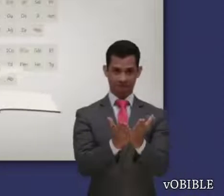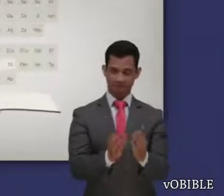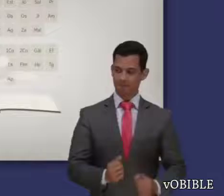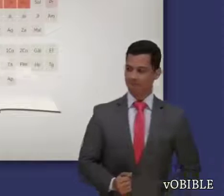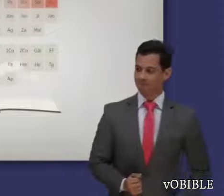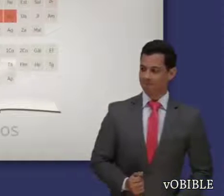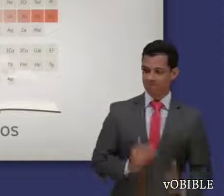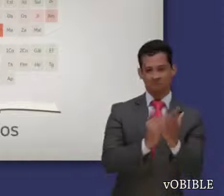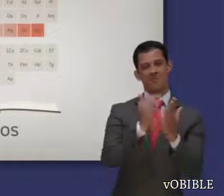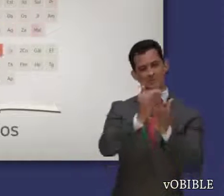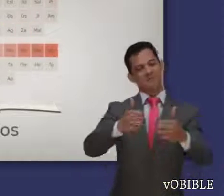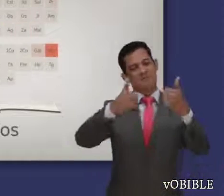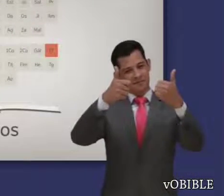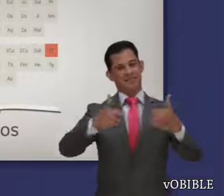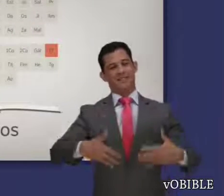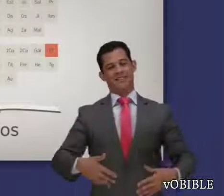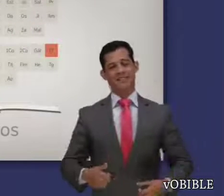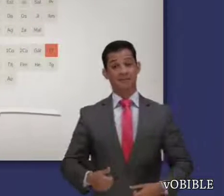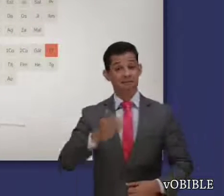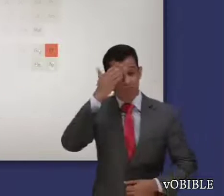Uma introdução a Efésios.